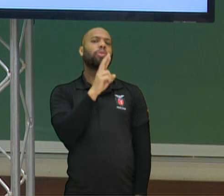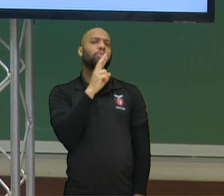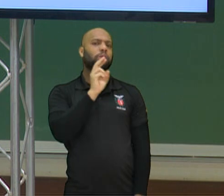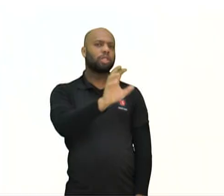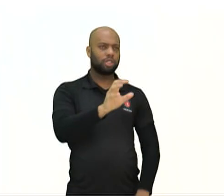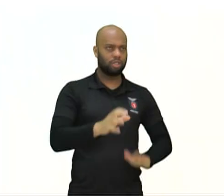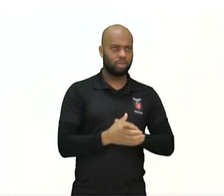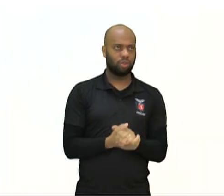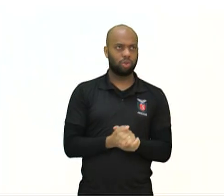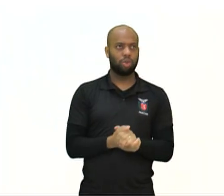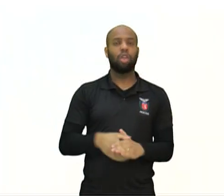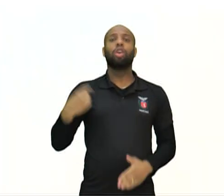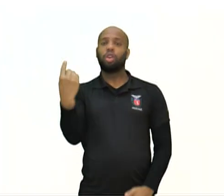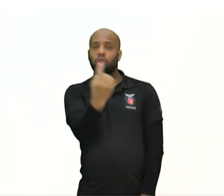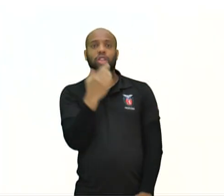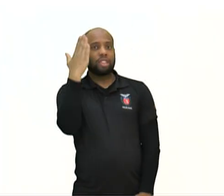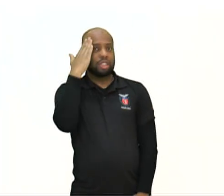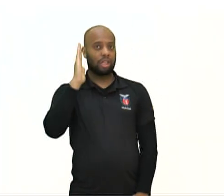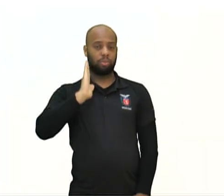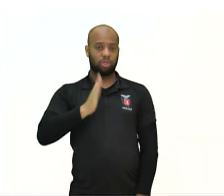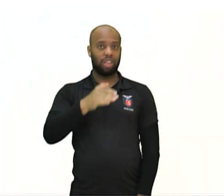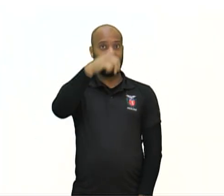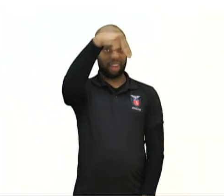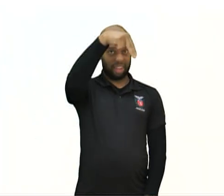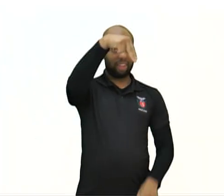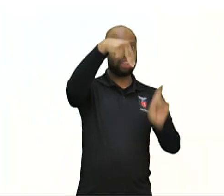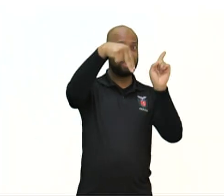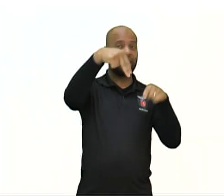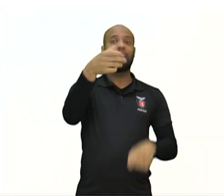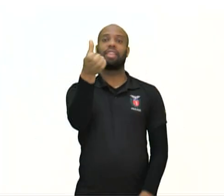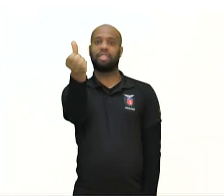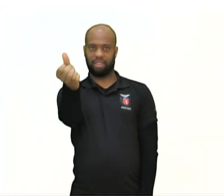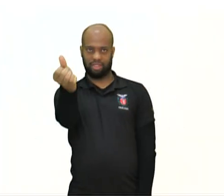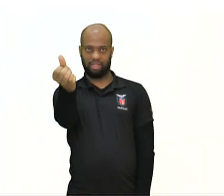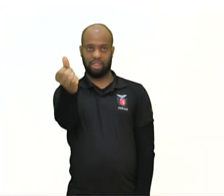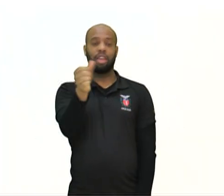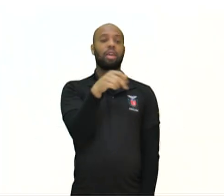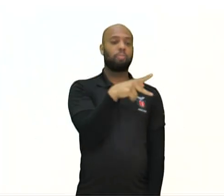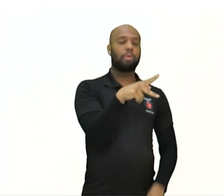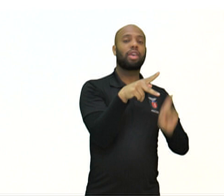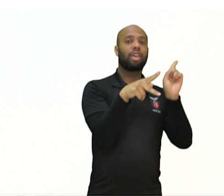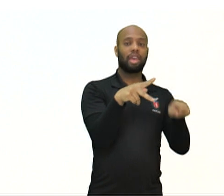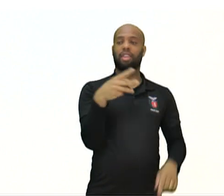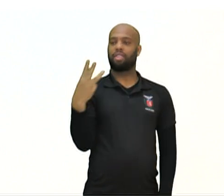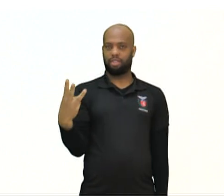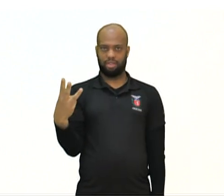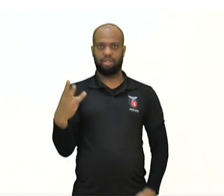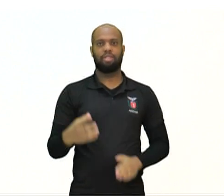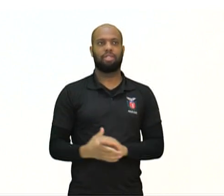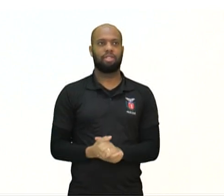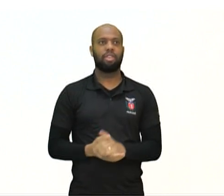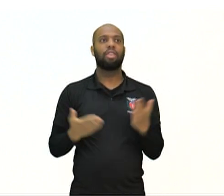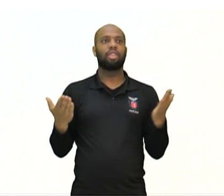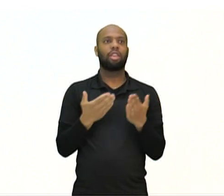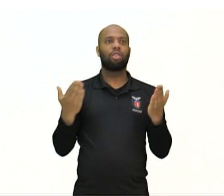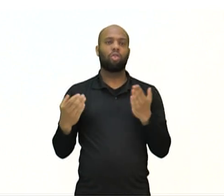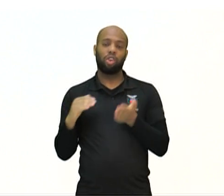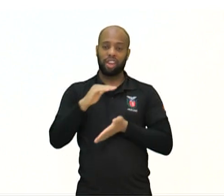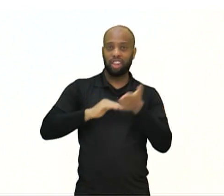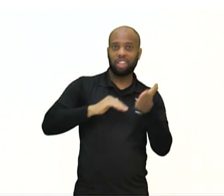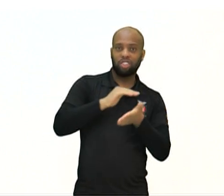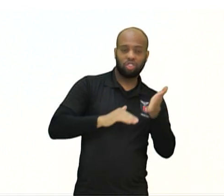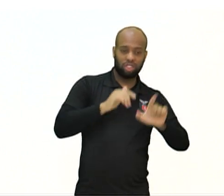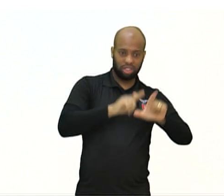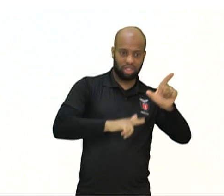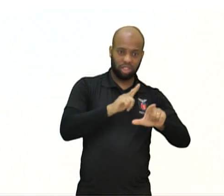resolve? Então, nós sabemos que o nosso n é o 6 e que o nosso p é o 3. Vamos substituir